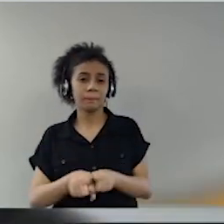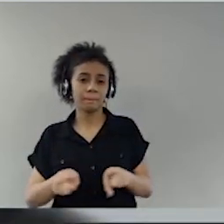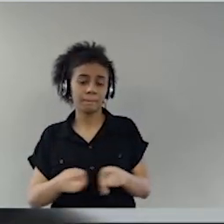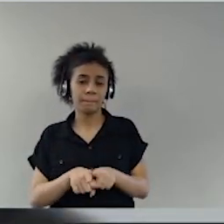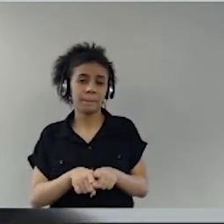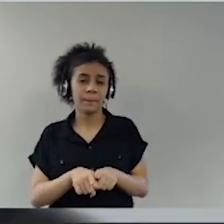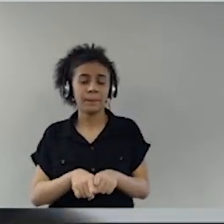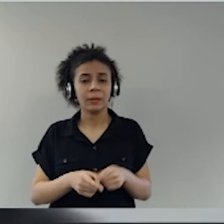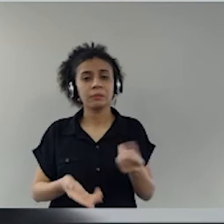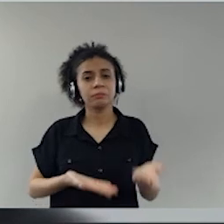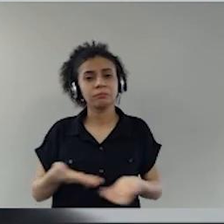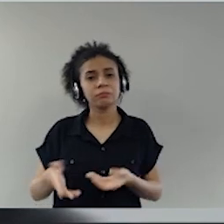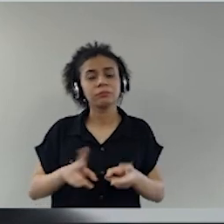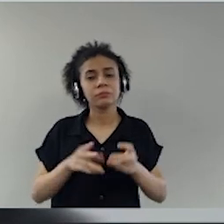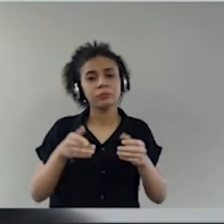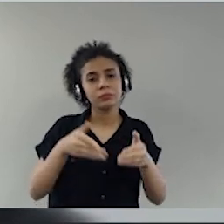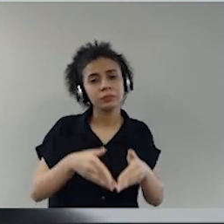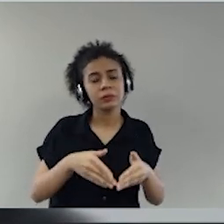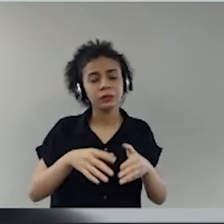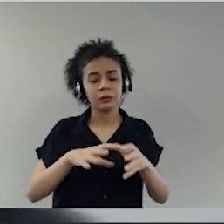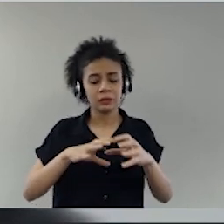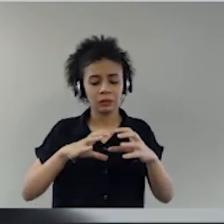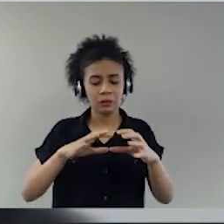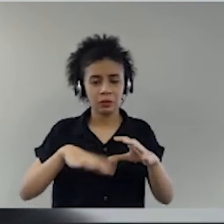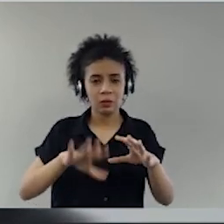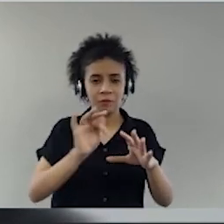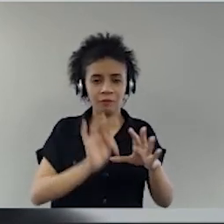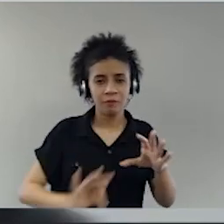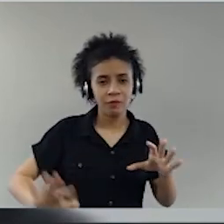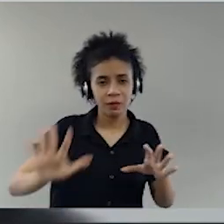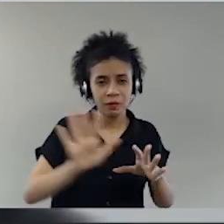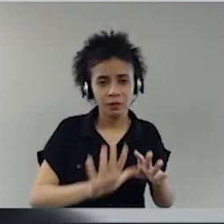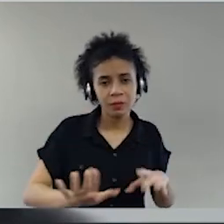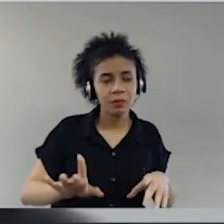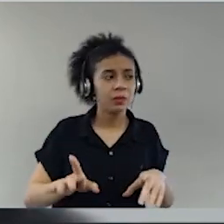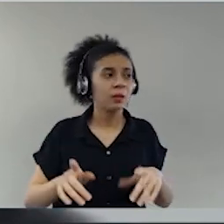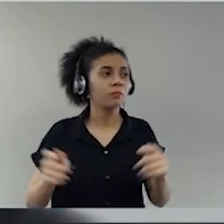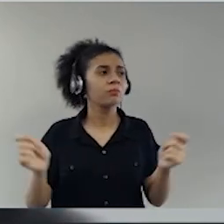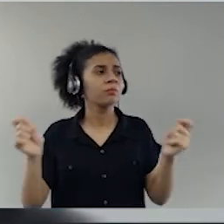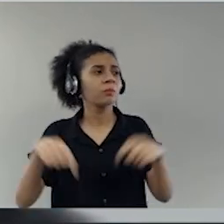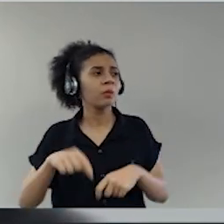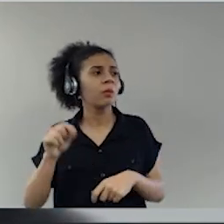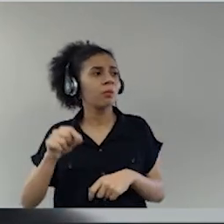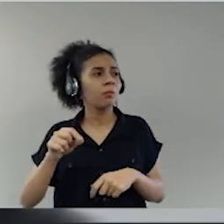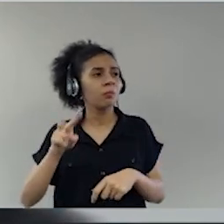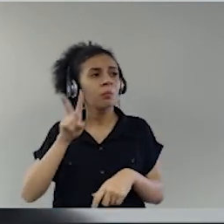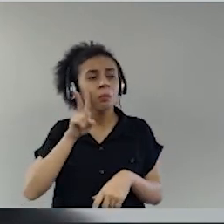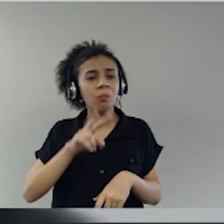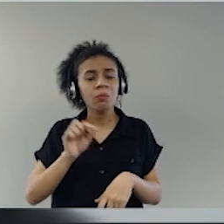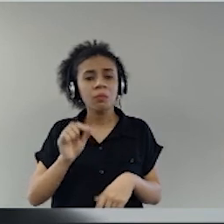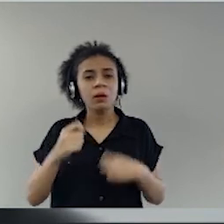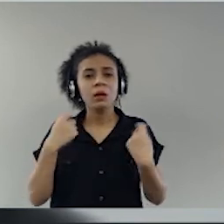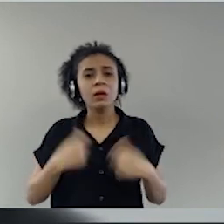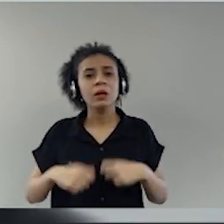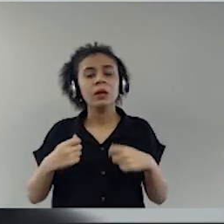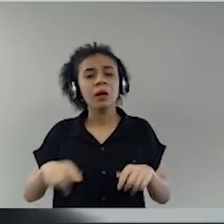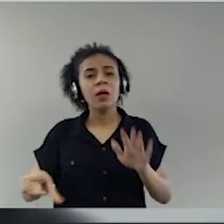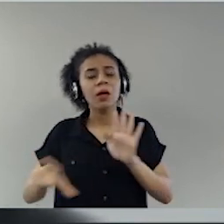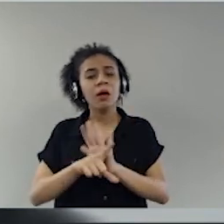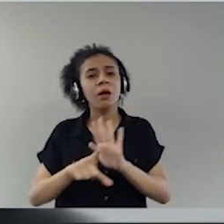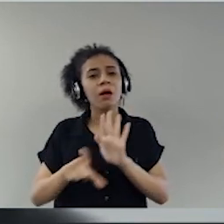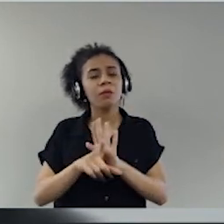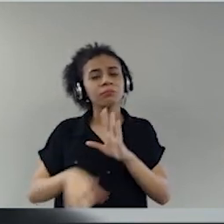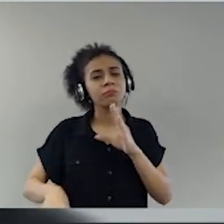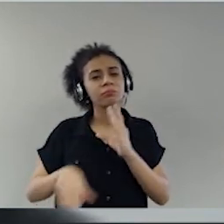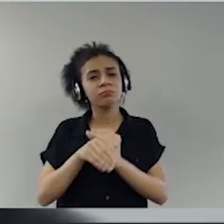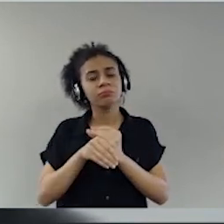uma cooperação entre os entes federativos também indica a possibilidade de você ter a necessidade de uma lei